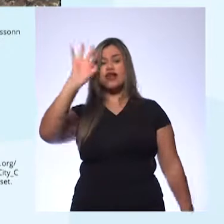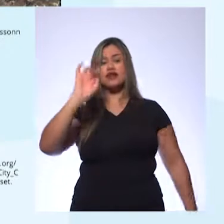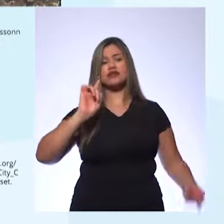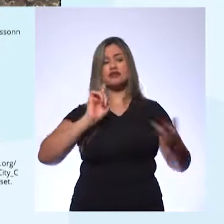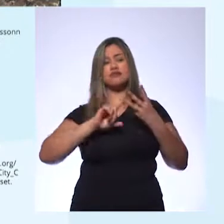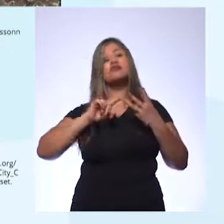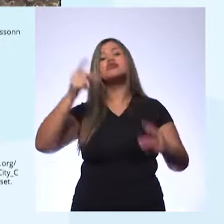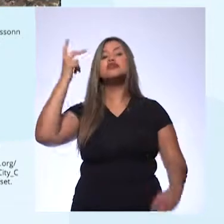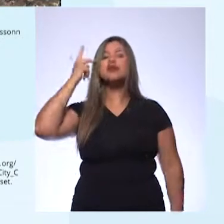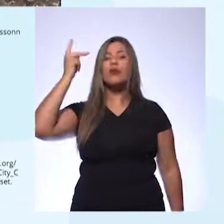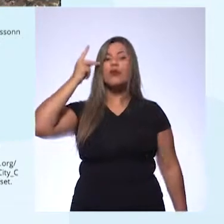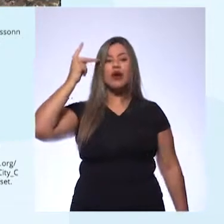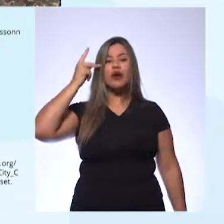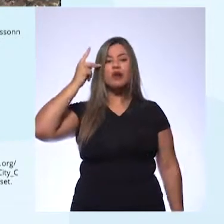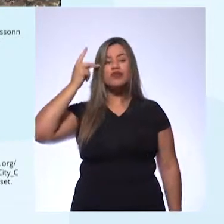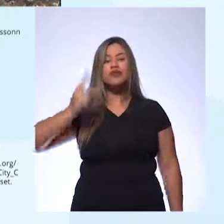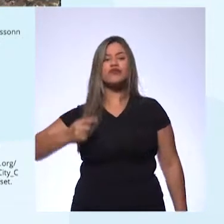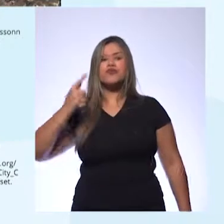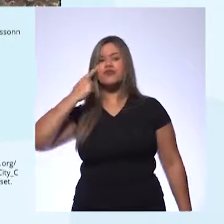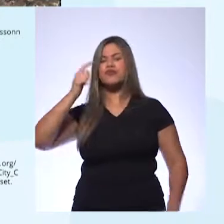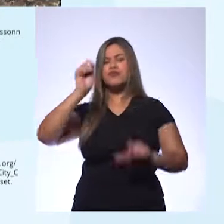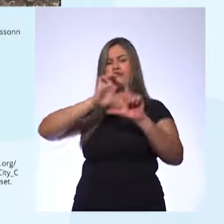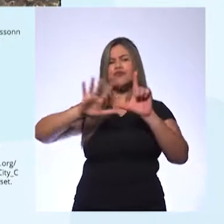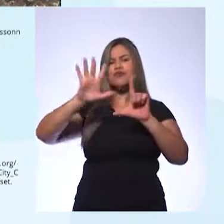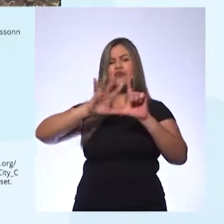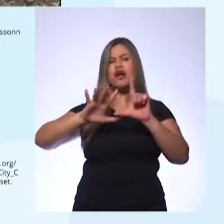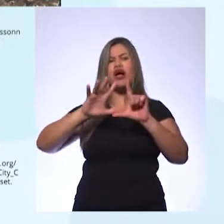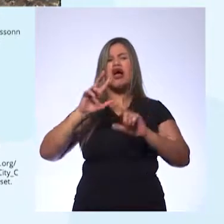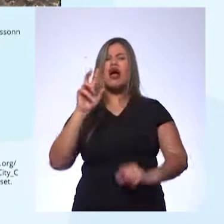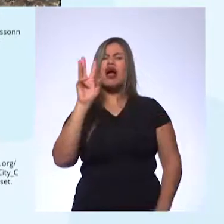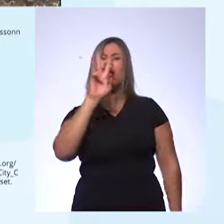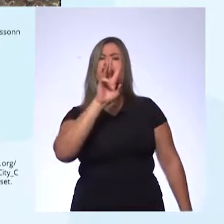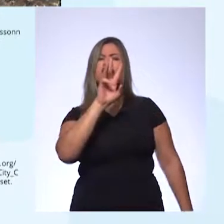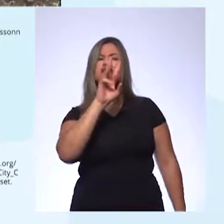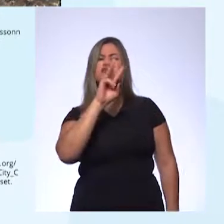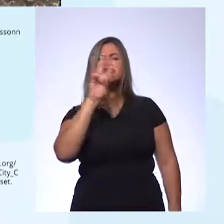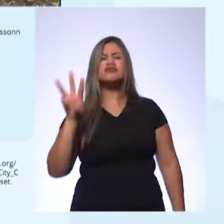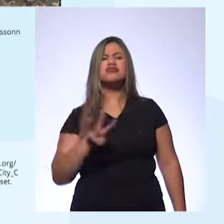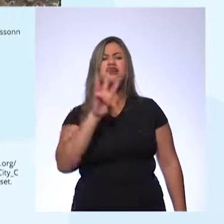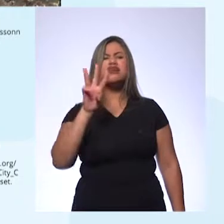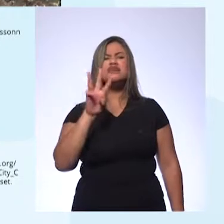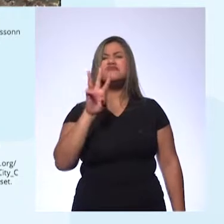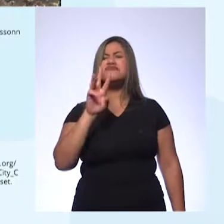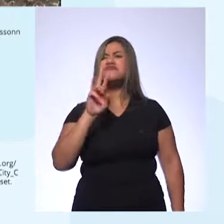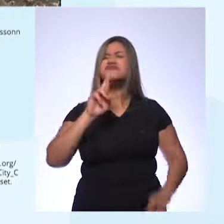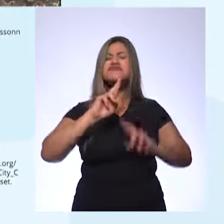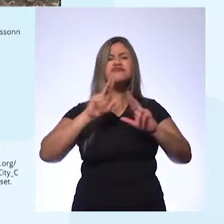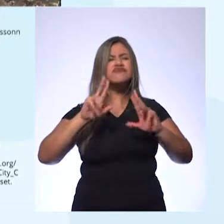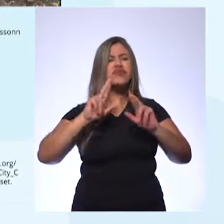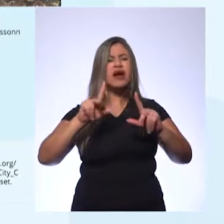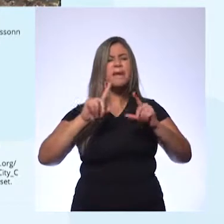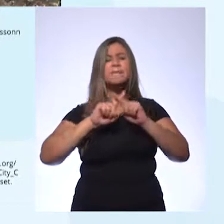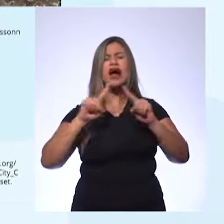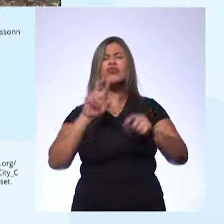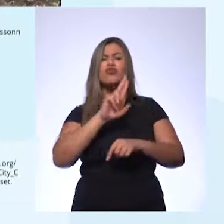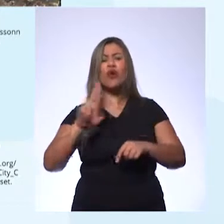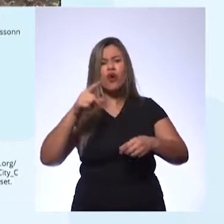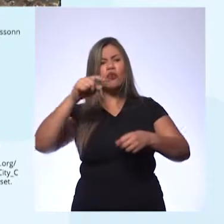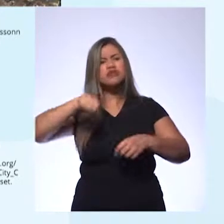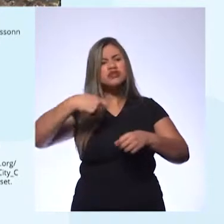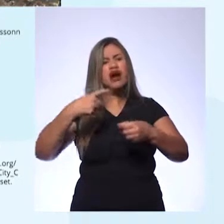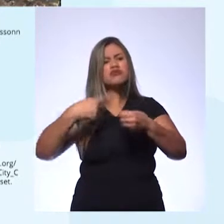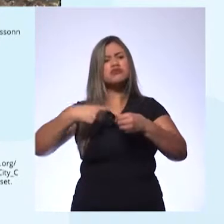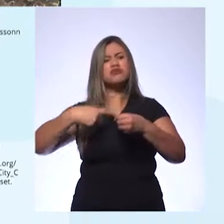Observe esta imagem essas 3 imagens e me respondam mesmo sendo diferentes elas são chamadas de cidades o que